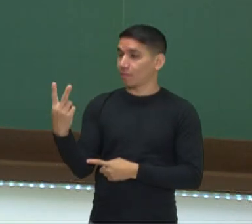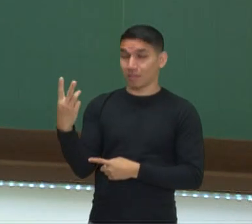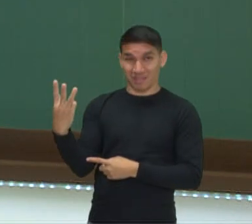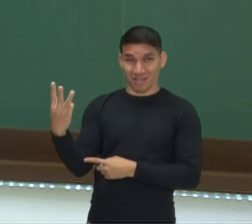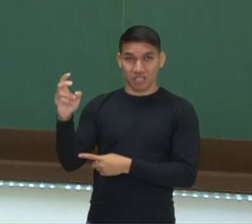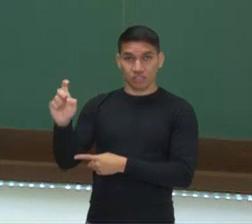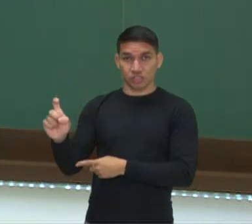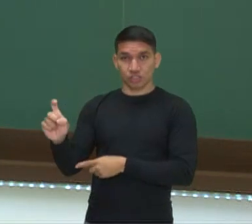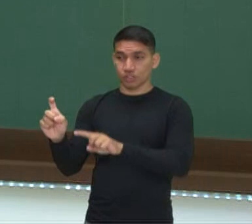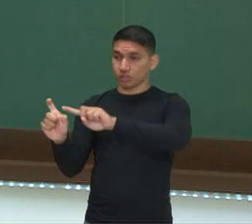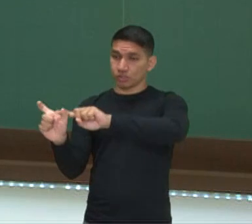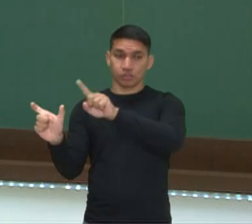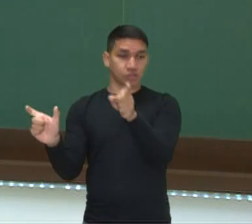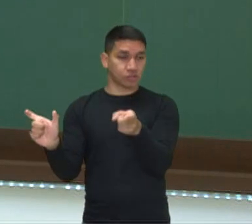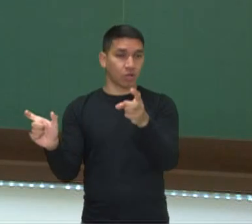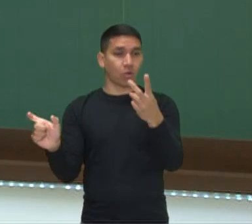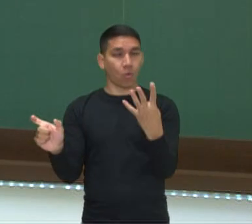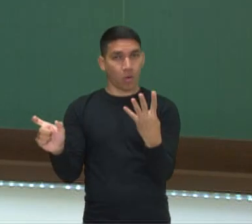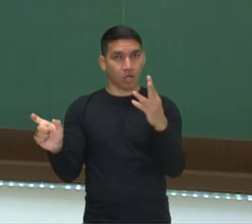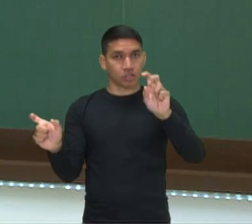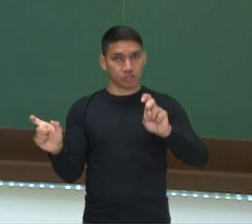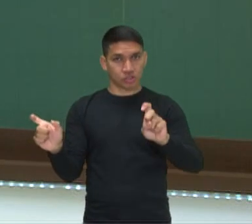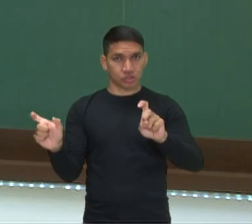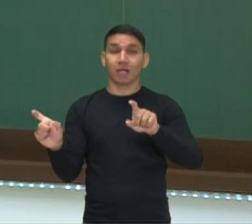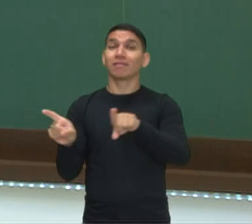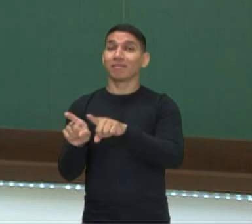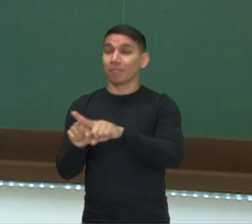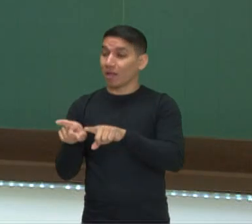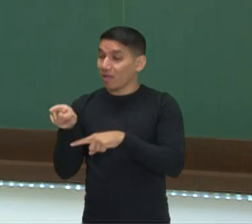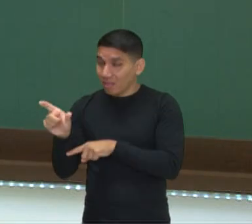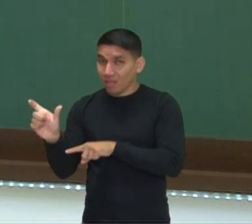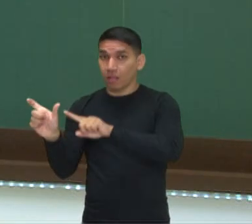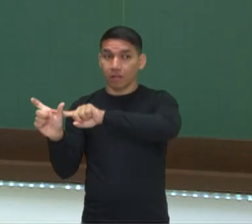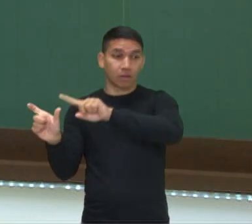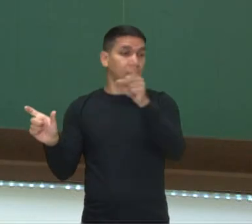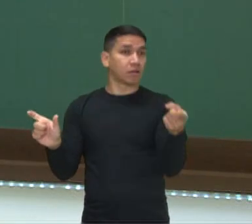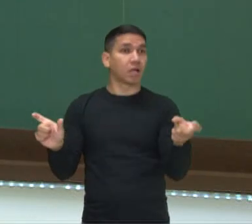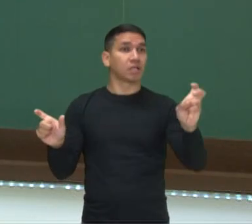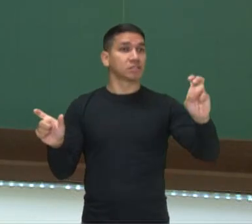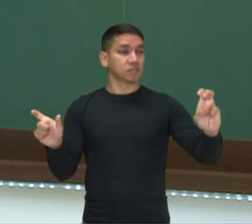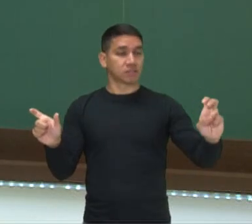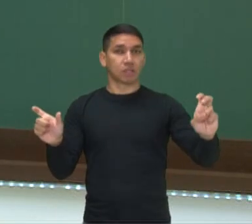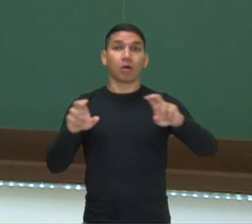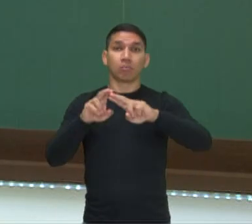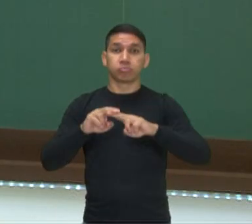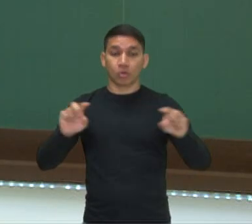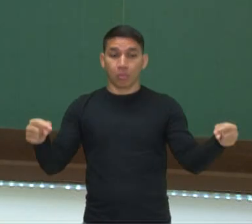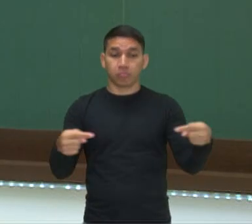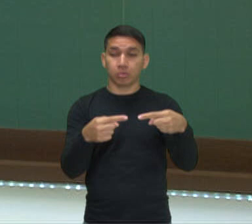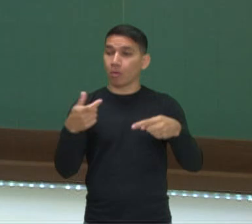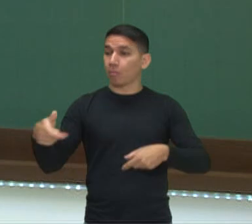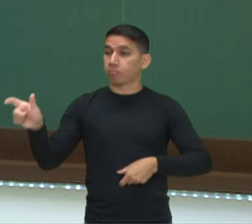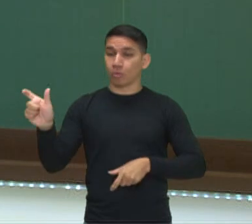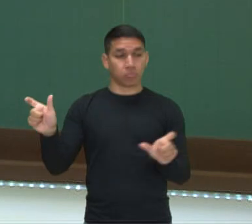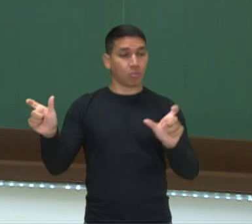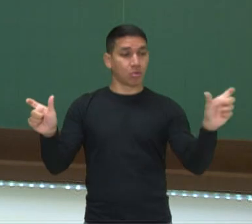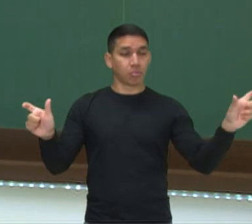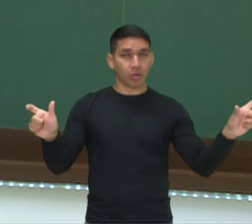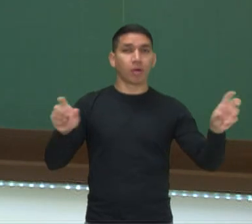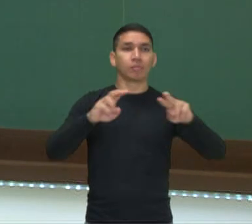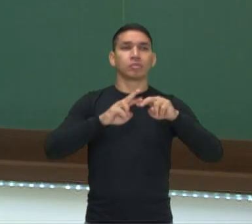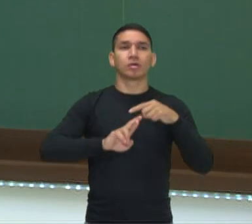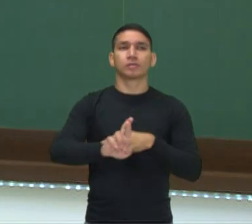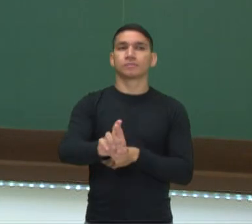monômio 4x e multiplica o monômio 5. Então é uma multiplicação entre monômios, tá? Que juntando tudo